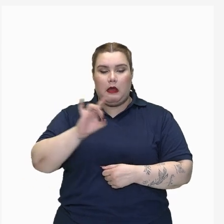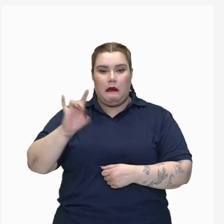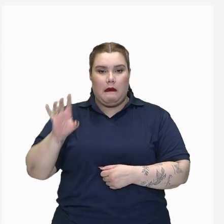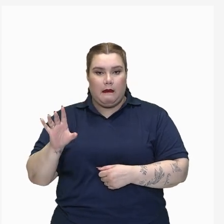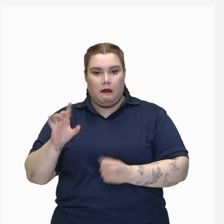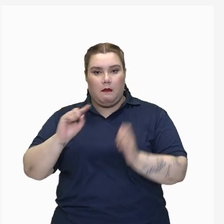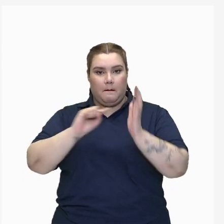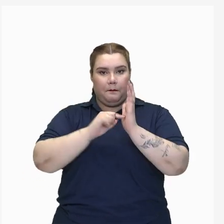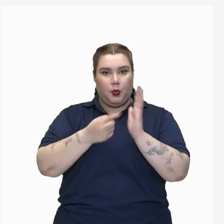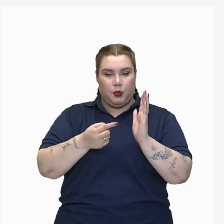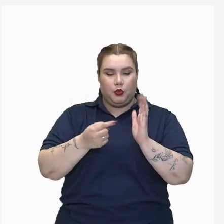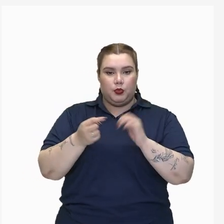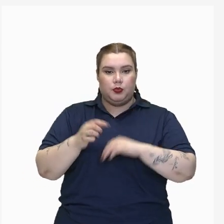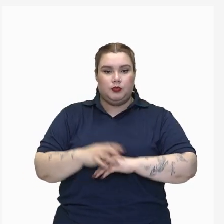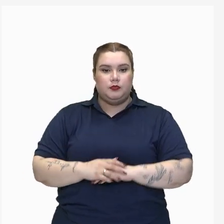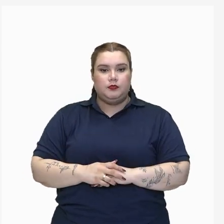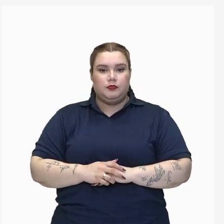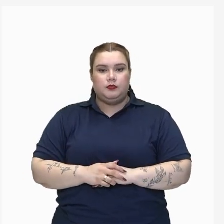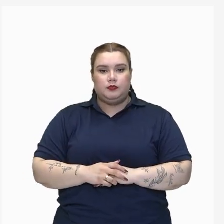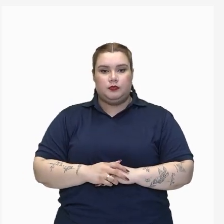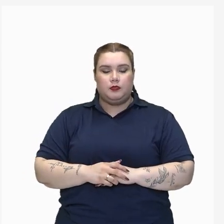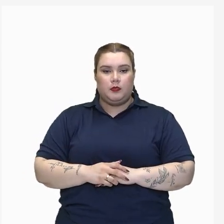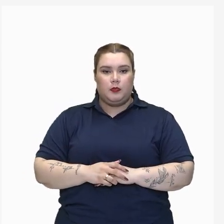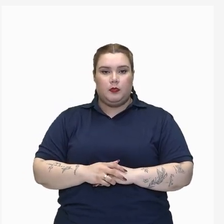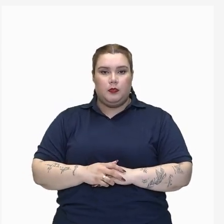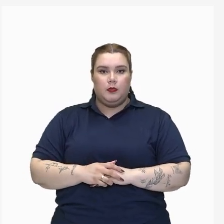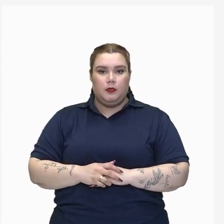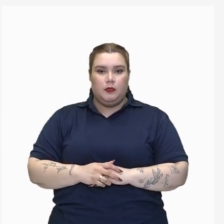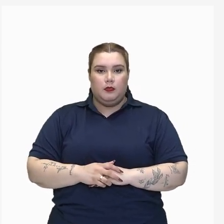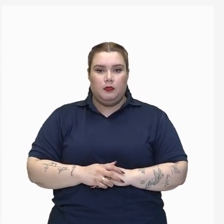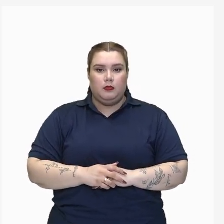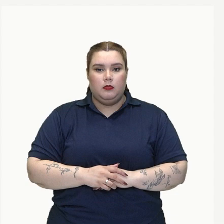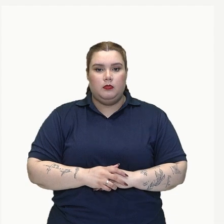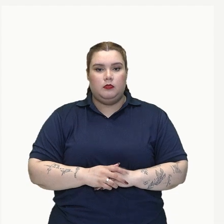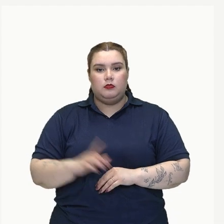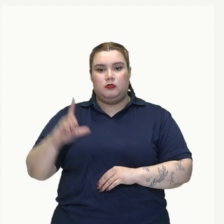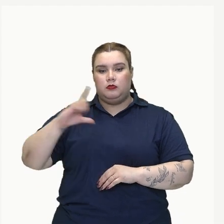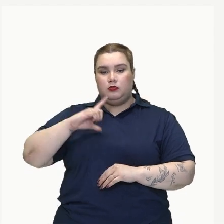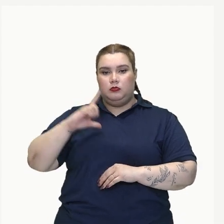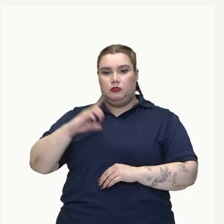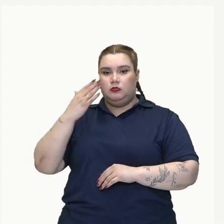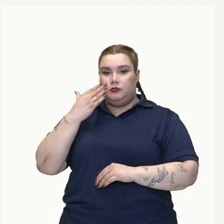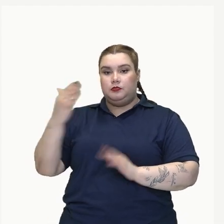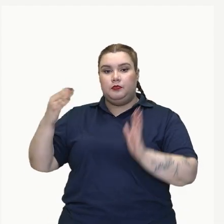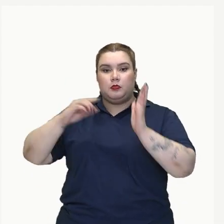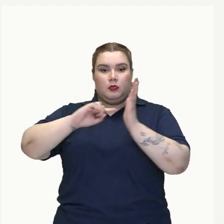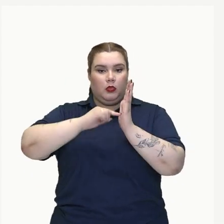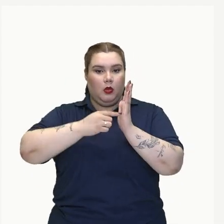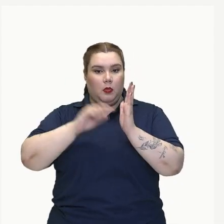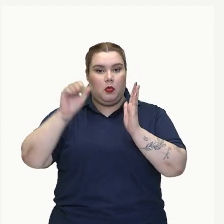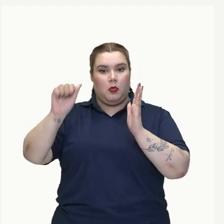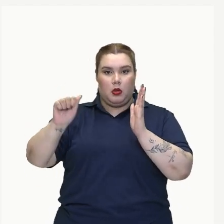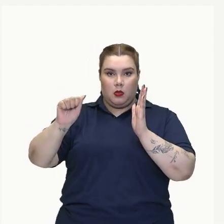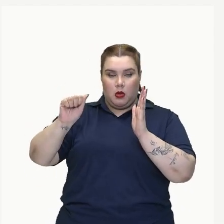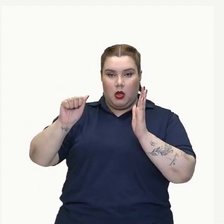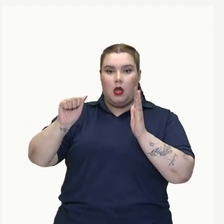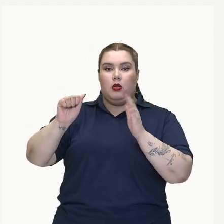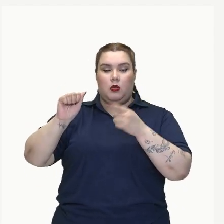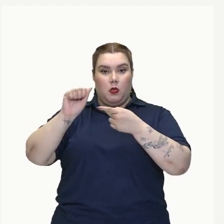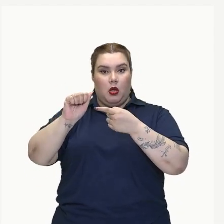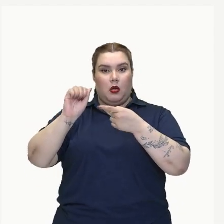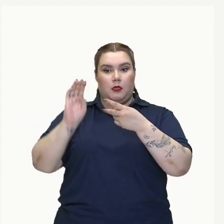Então vamos voltar aqui para o exemplo anterior, olha só. Nós temos aqui o ponto A, o ponto B e o ponto C,